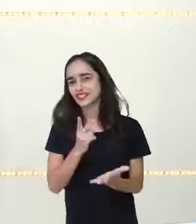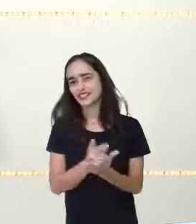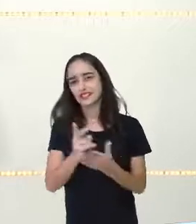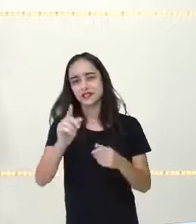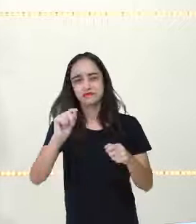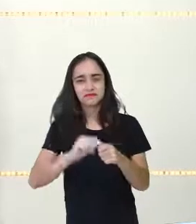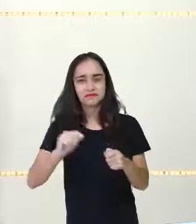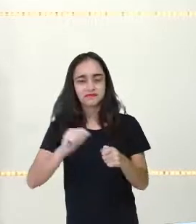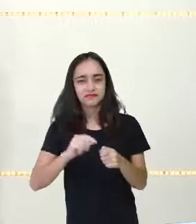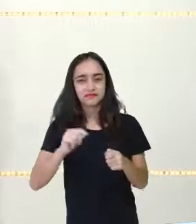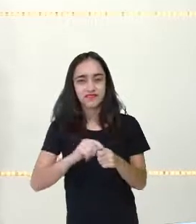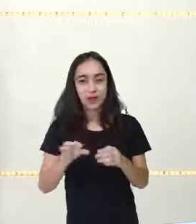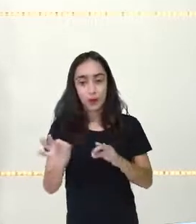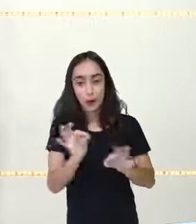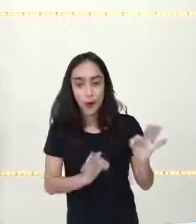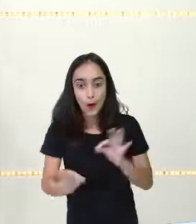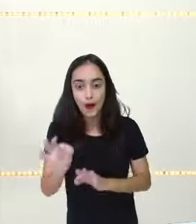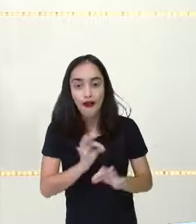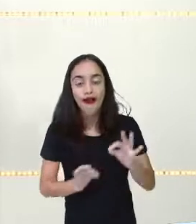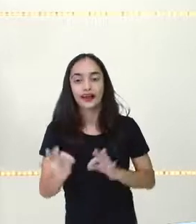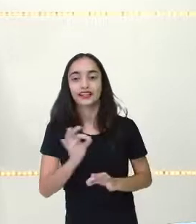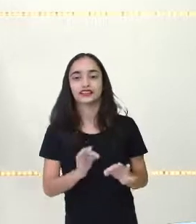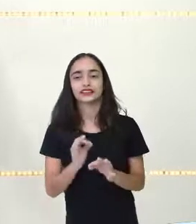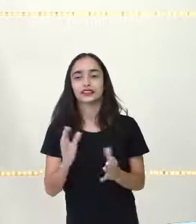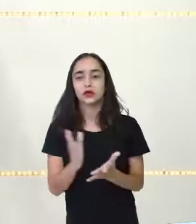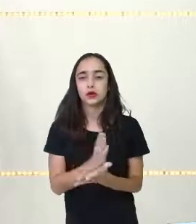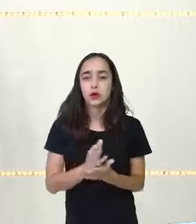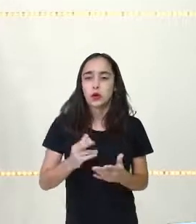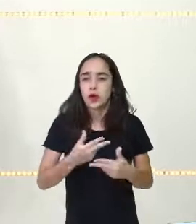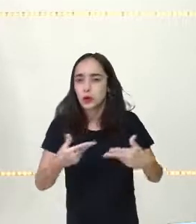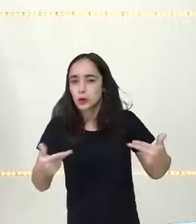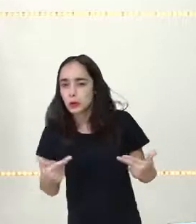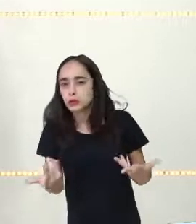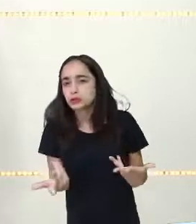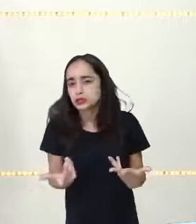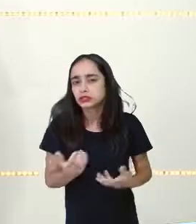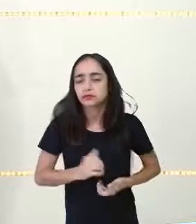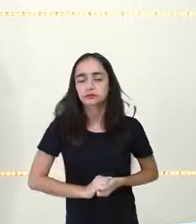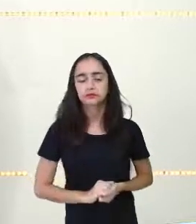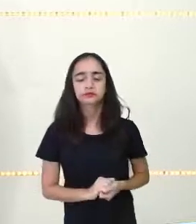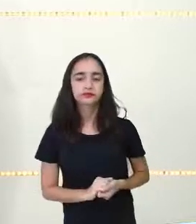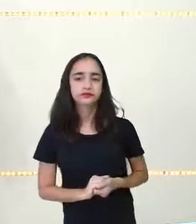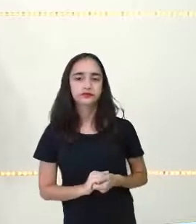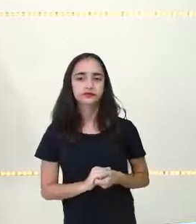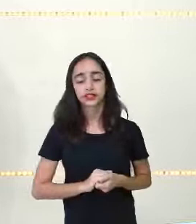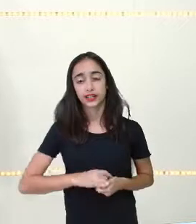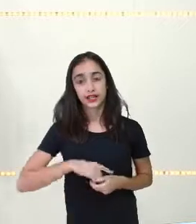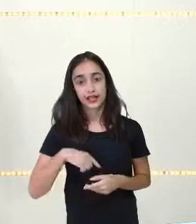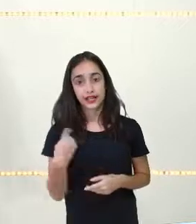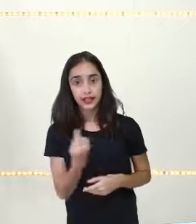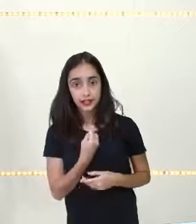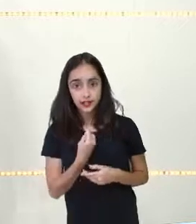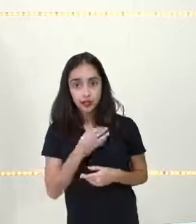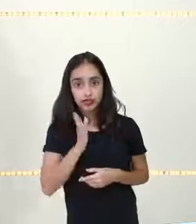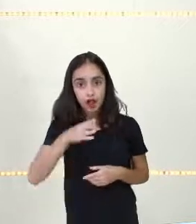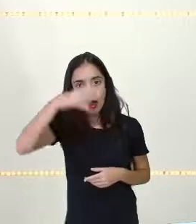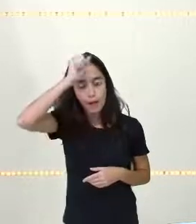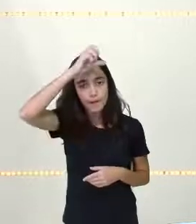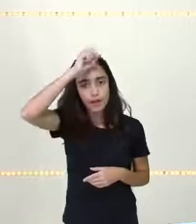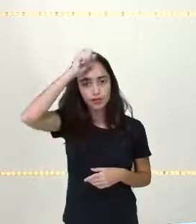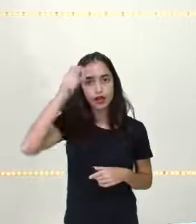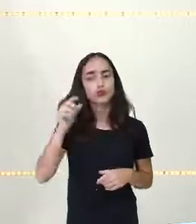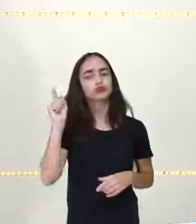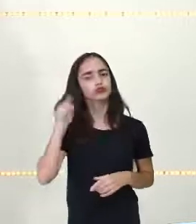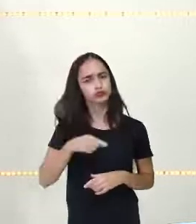os Planos Infalíveis contra a Mônica mas observem trabalhamos na tirinha essa semana mesmo nós trabalhamos